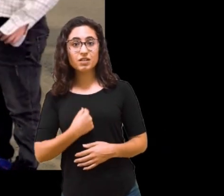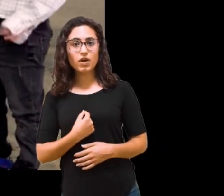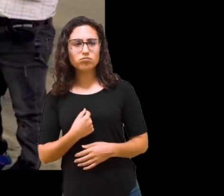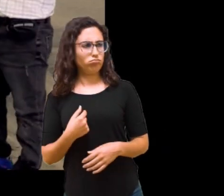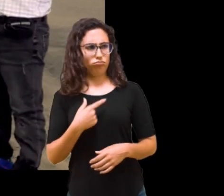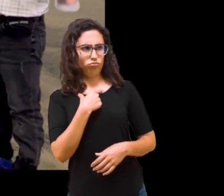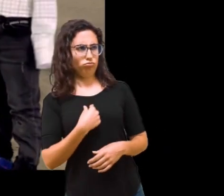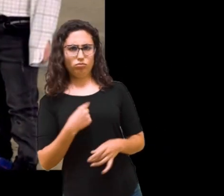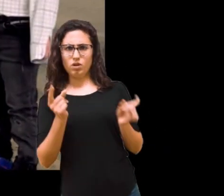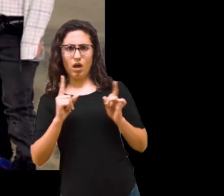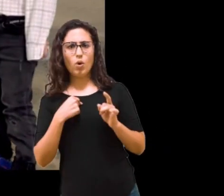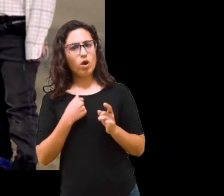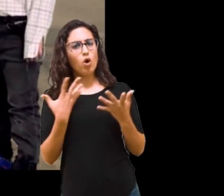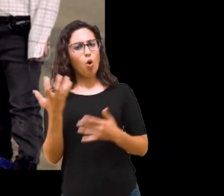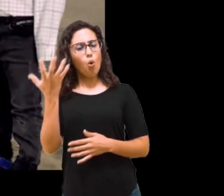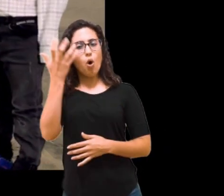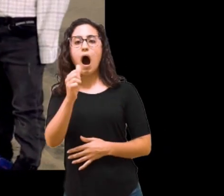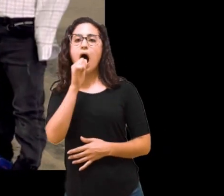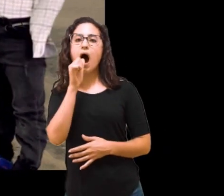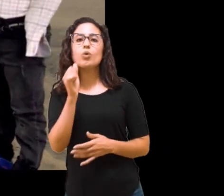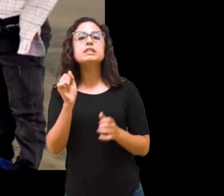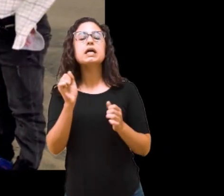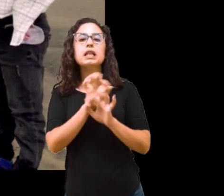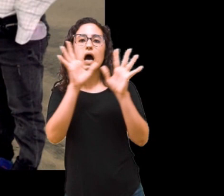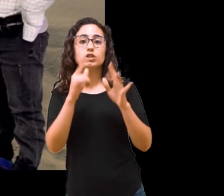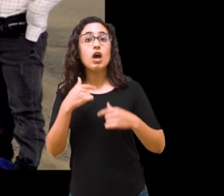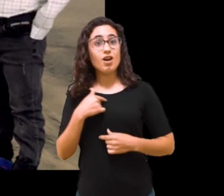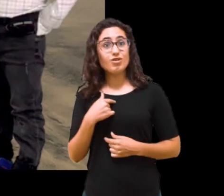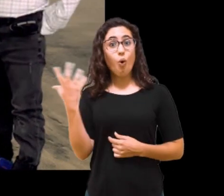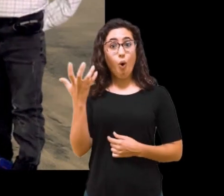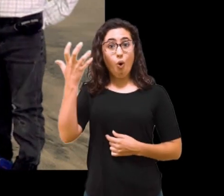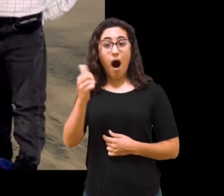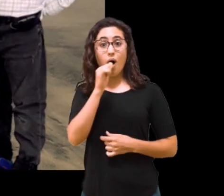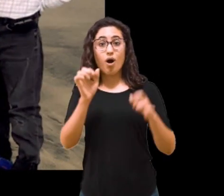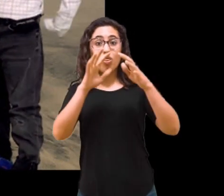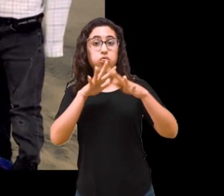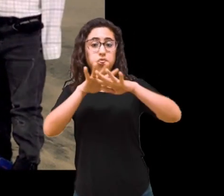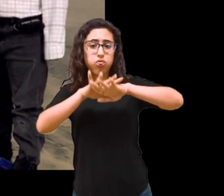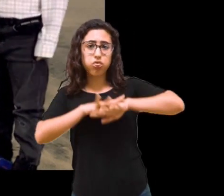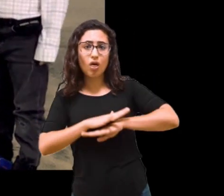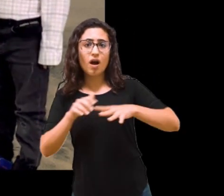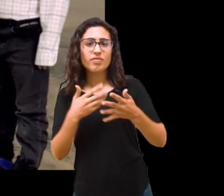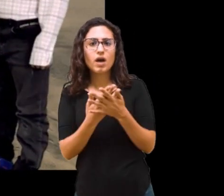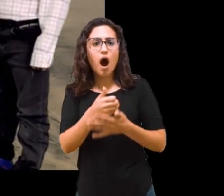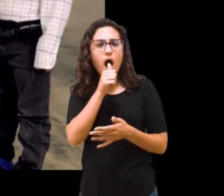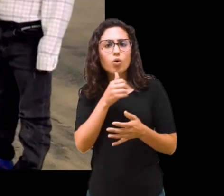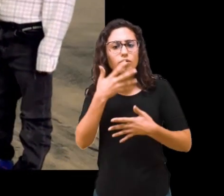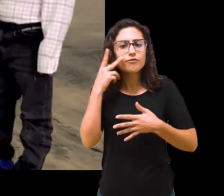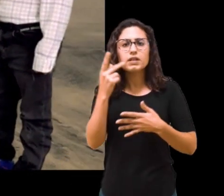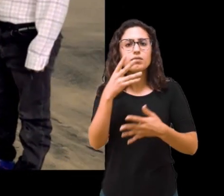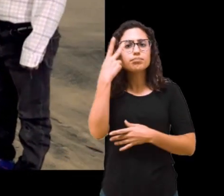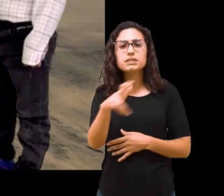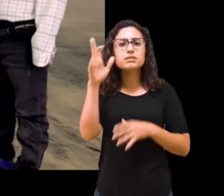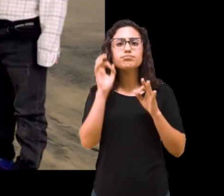Marquês das Águas Turvas, temos a vida garantida. Nunca mais voltamos a trabalhar. Também quero um título ao Rei das Espinhas.